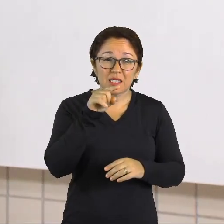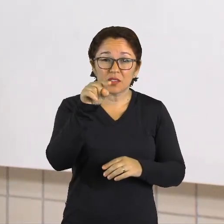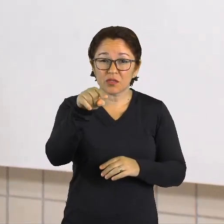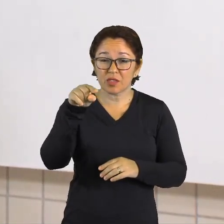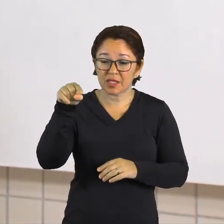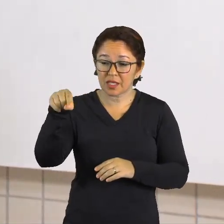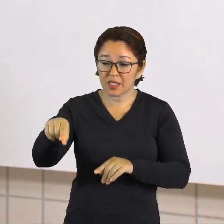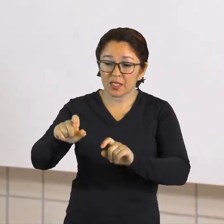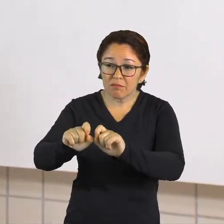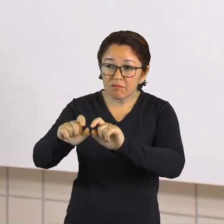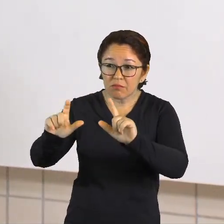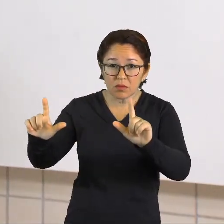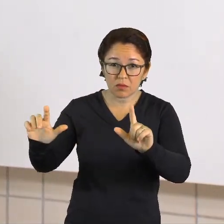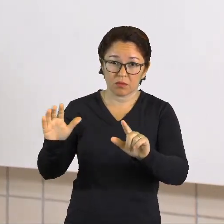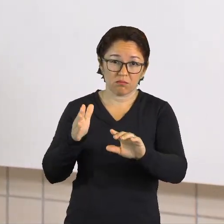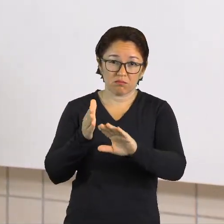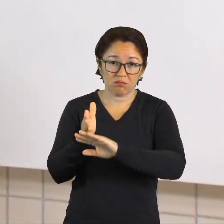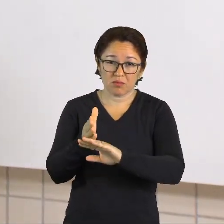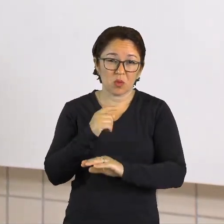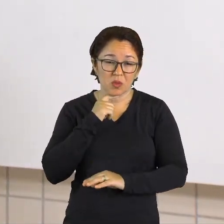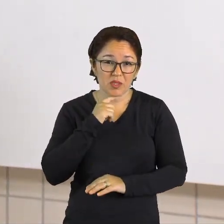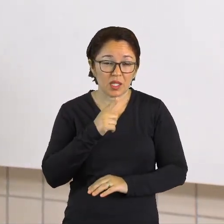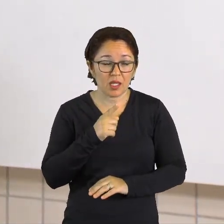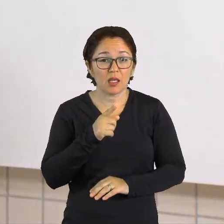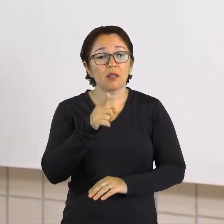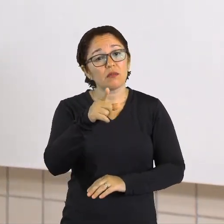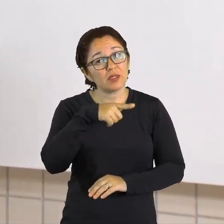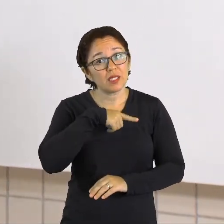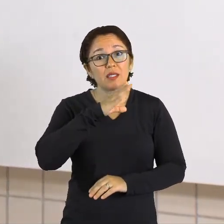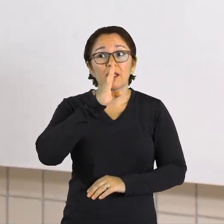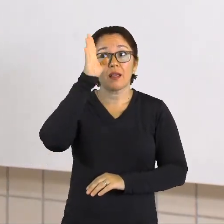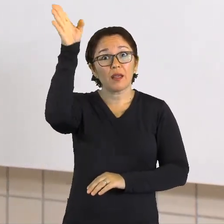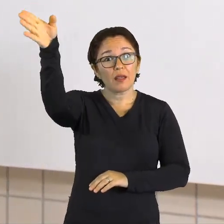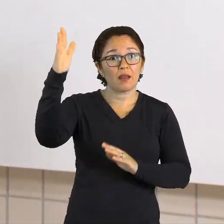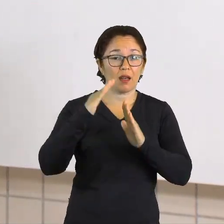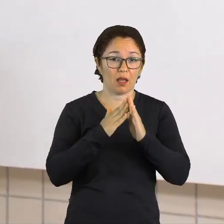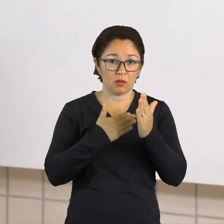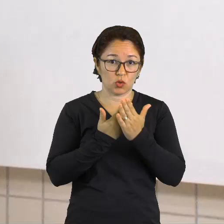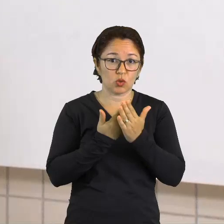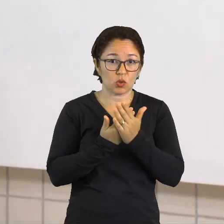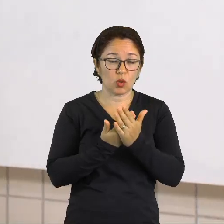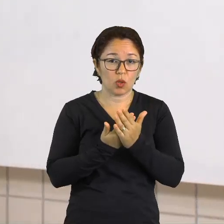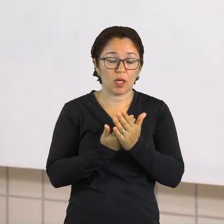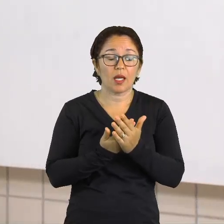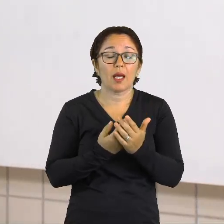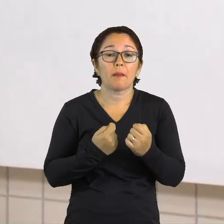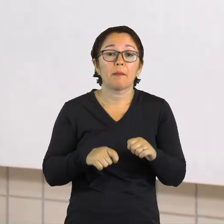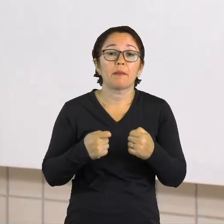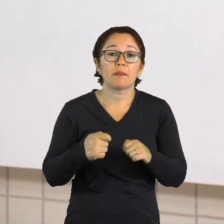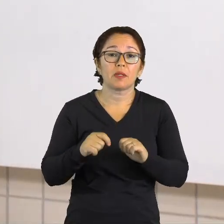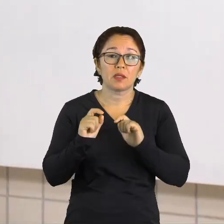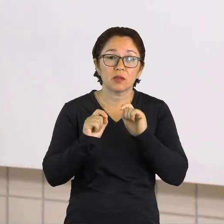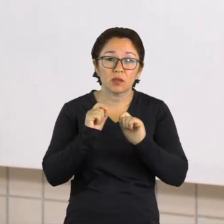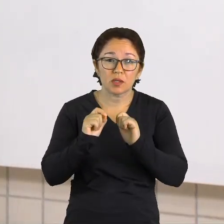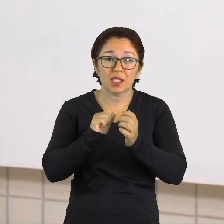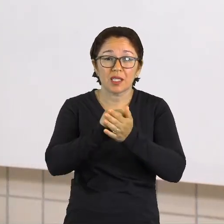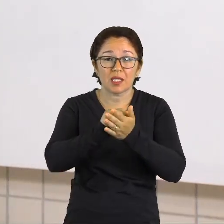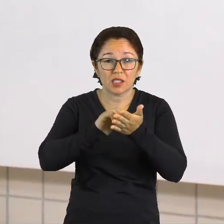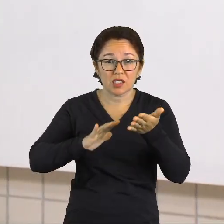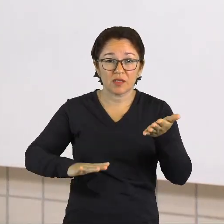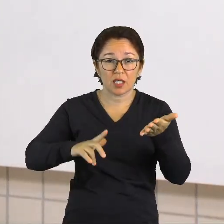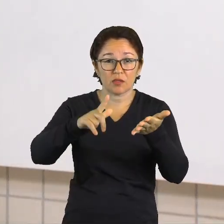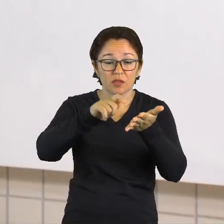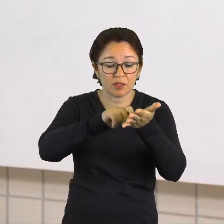pegando elas impressas lá na escola. Tem que ter atenção na hora de você